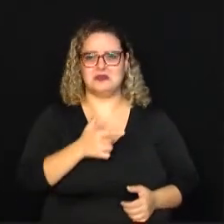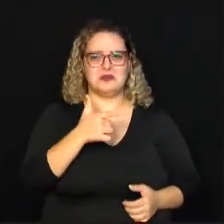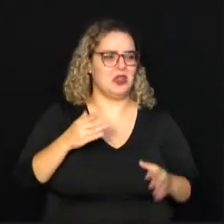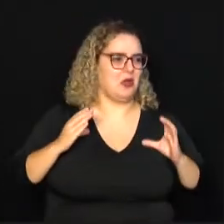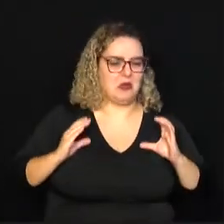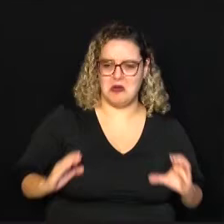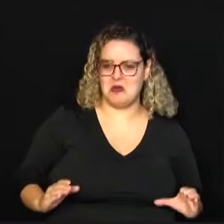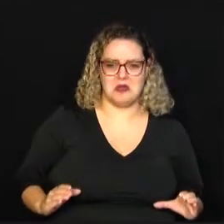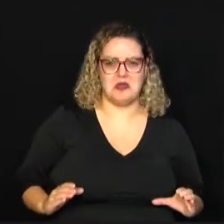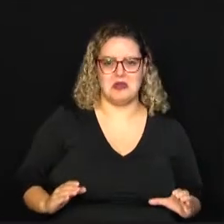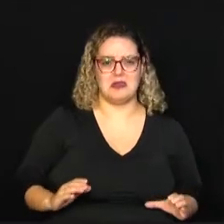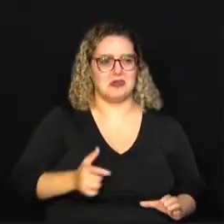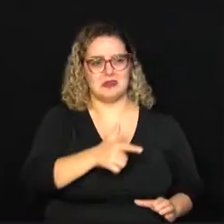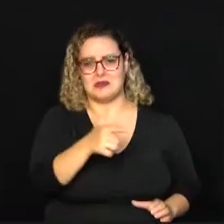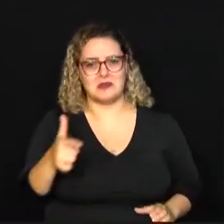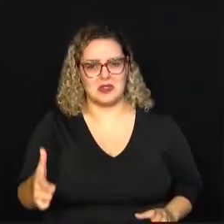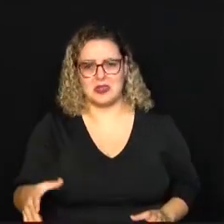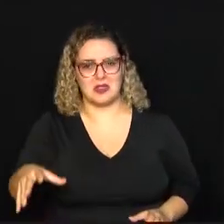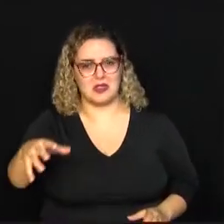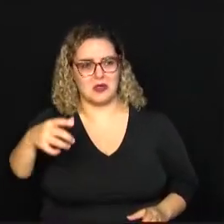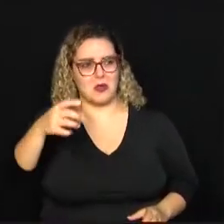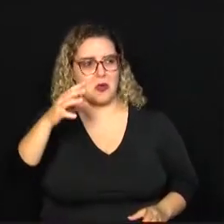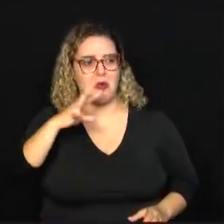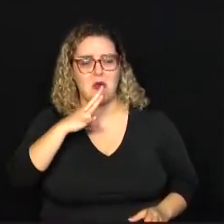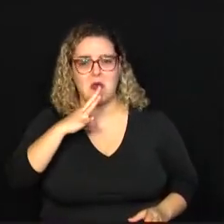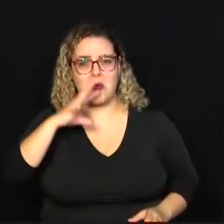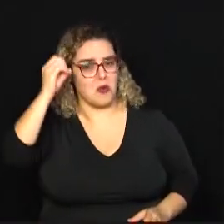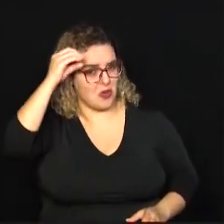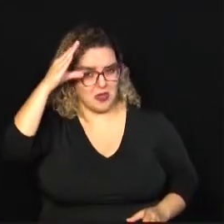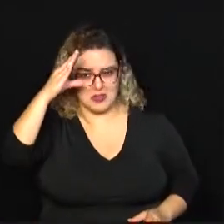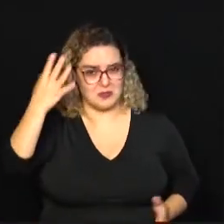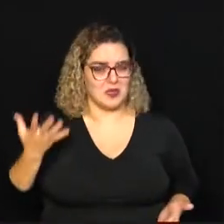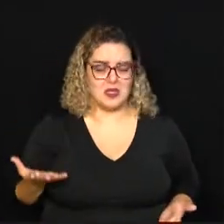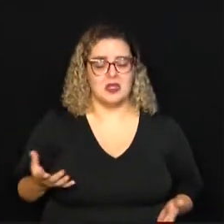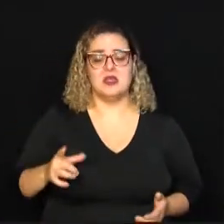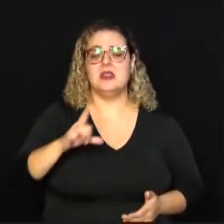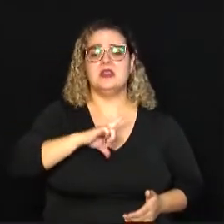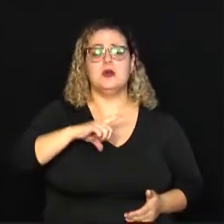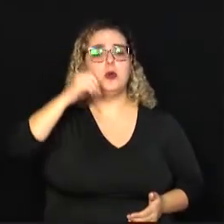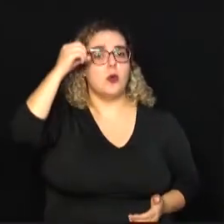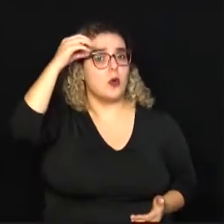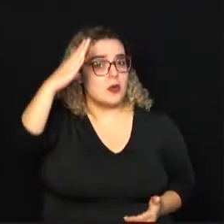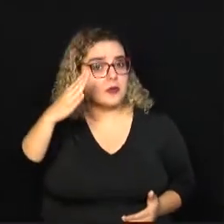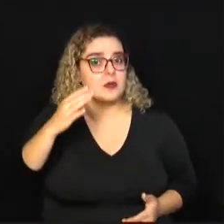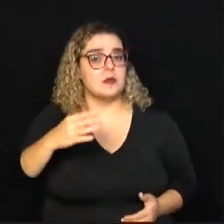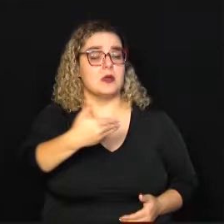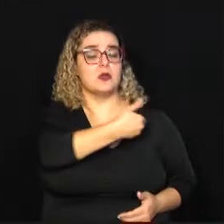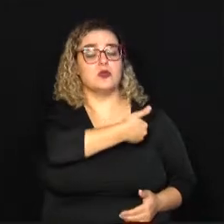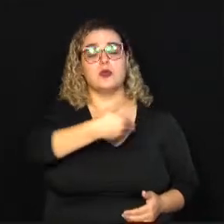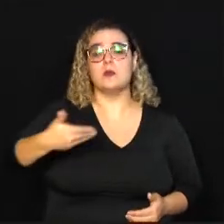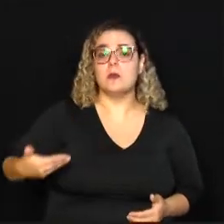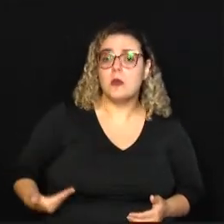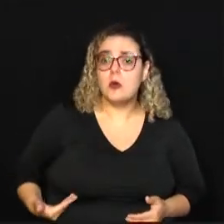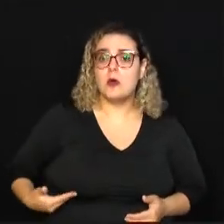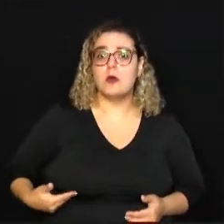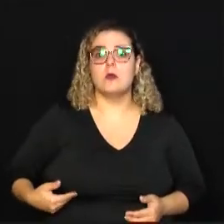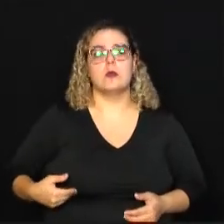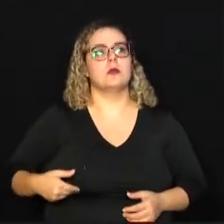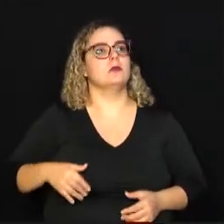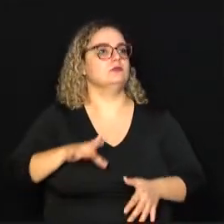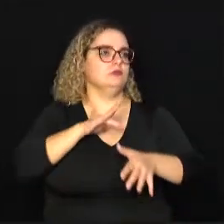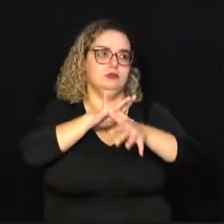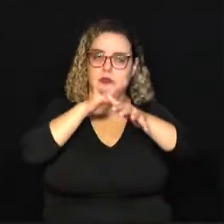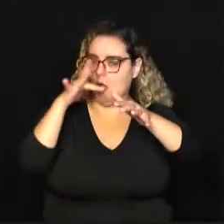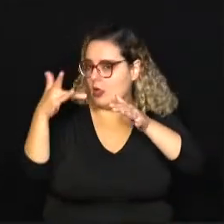tem desconhecimento. Mas o fato é que, uma vez trazido o conhecimento público, como ele é feito em diversos meios de comunicação,